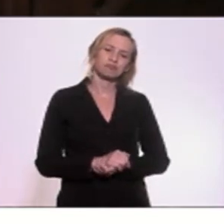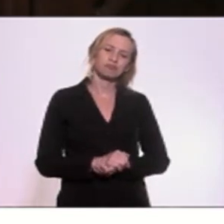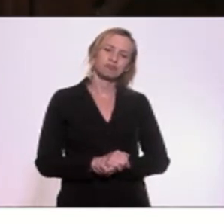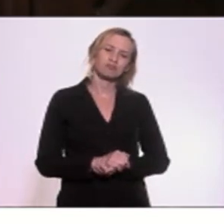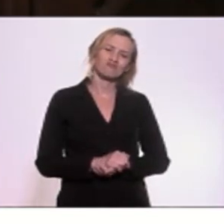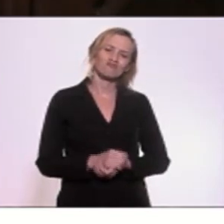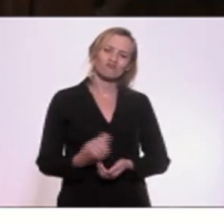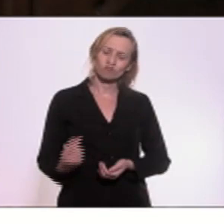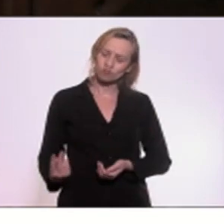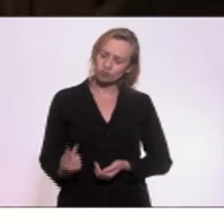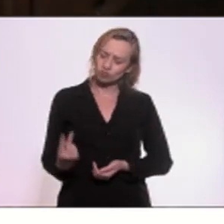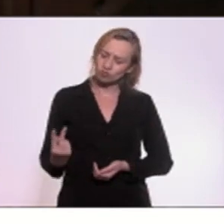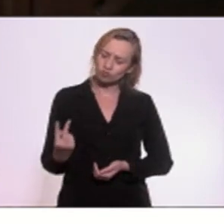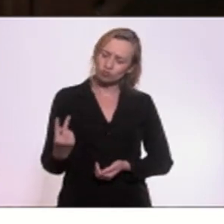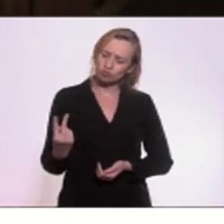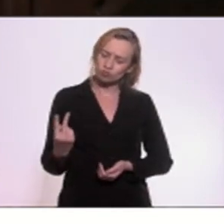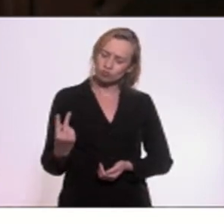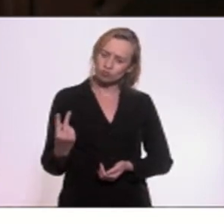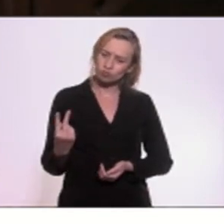Os valores